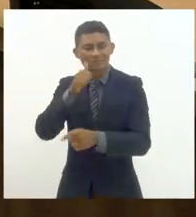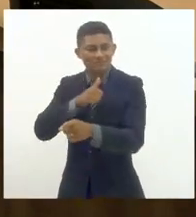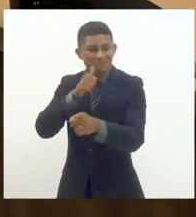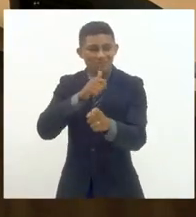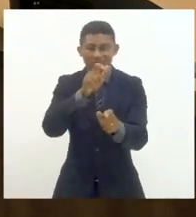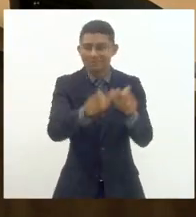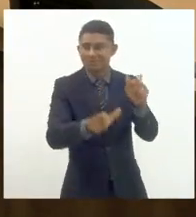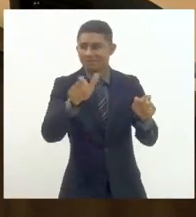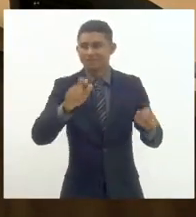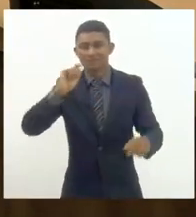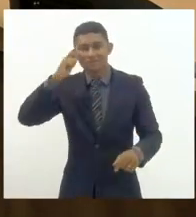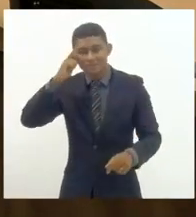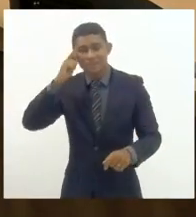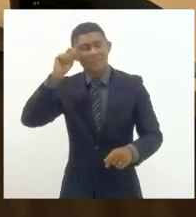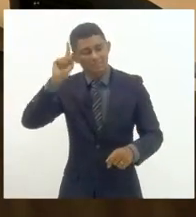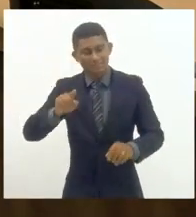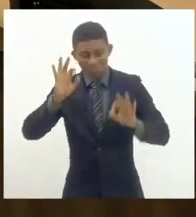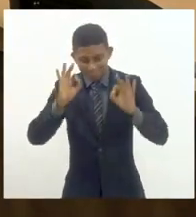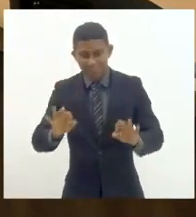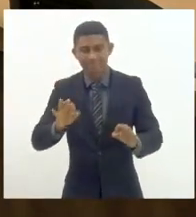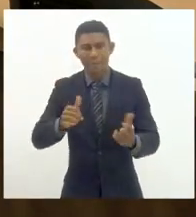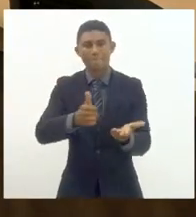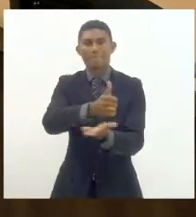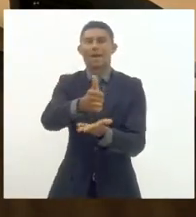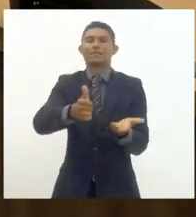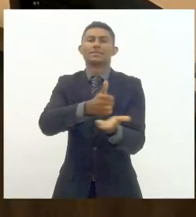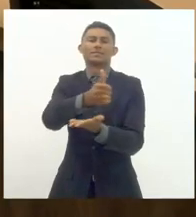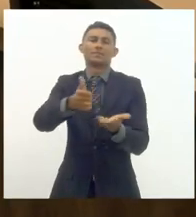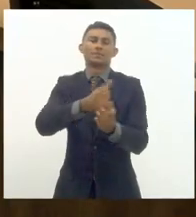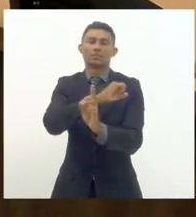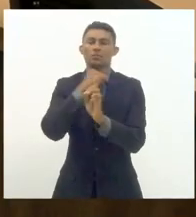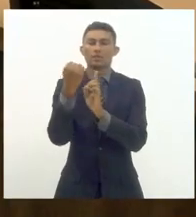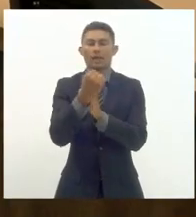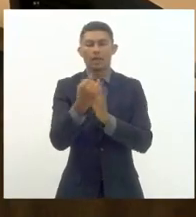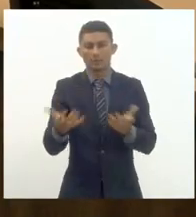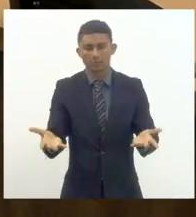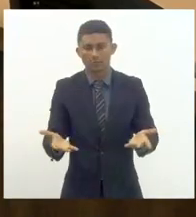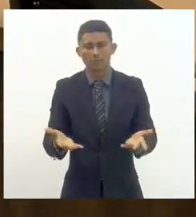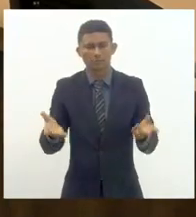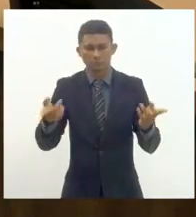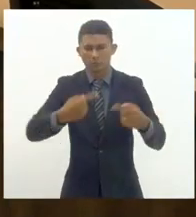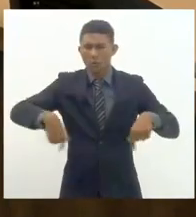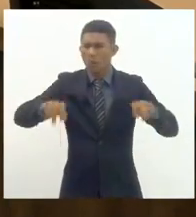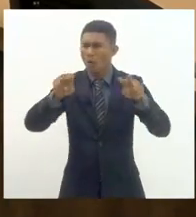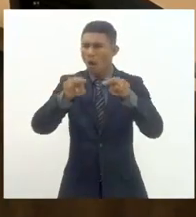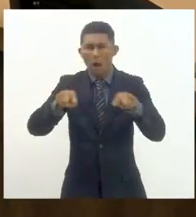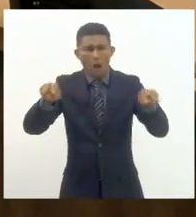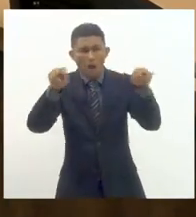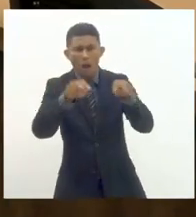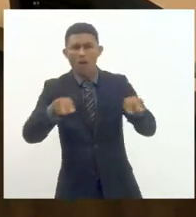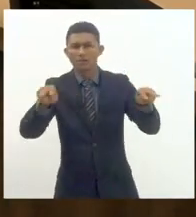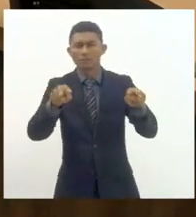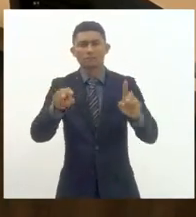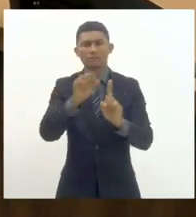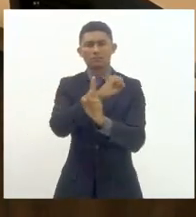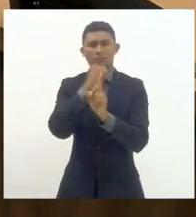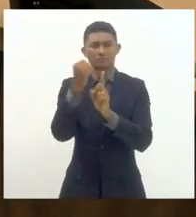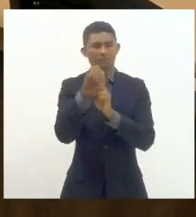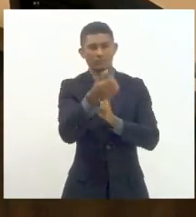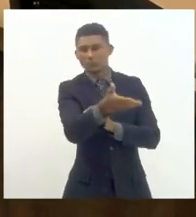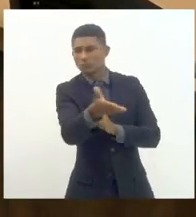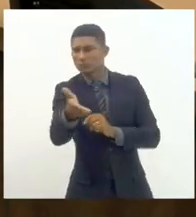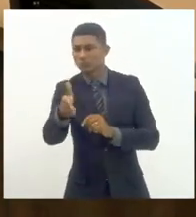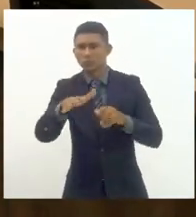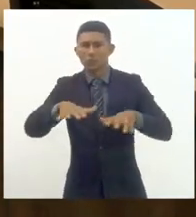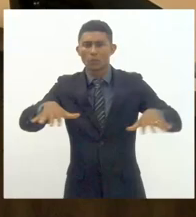pretas que são a base da pirâmide social. Quando a gente olha, senhor presidente, toda a lógica colocada na nossa sociedade e